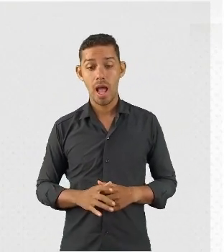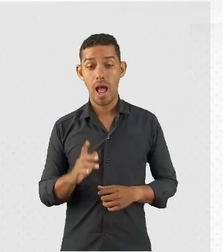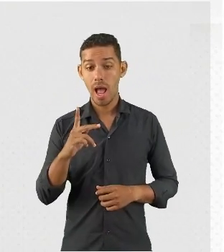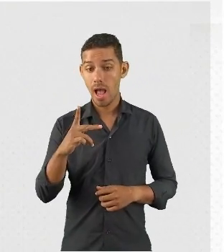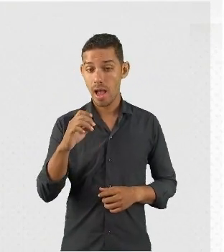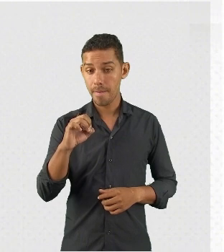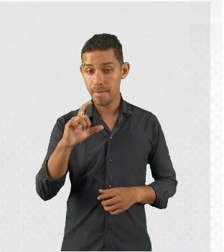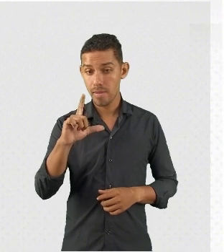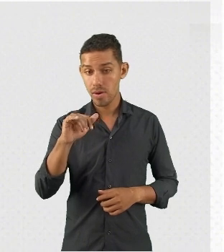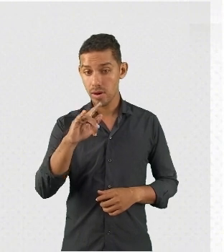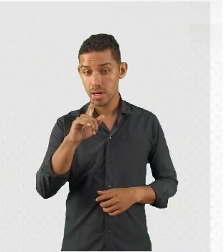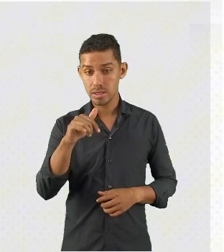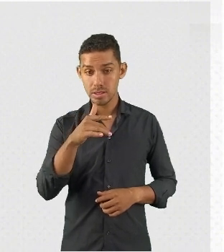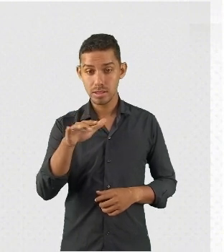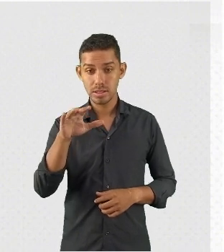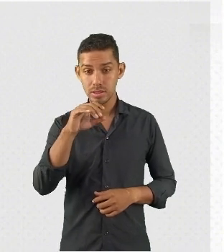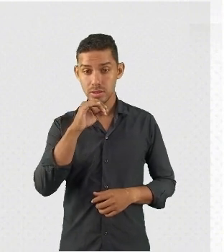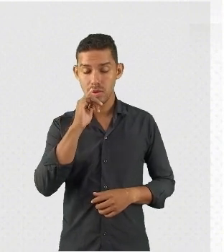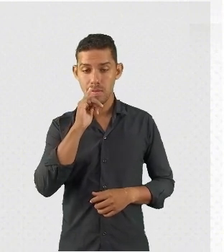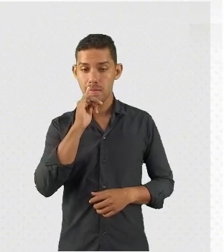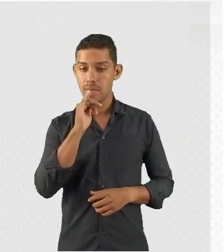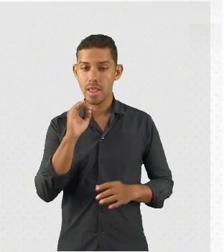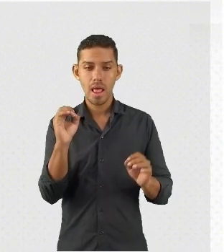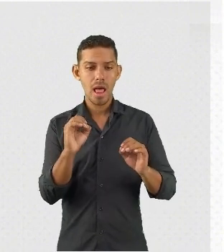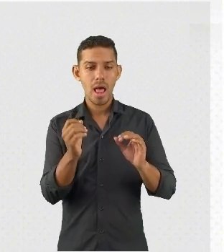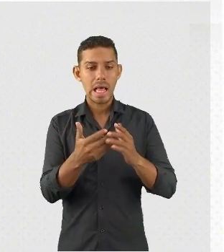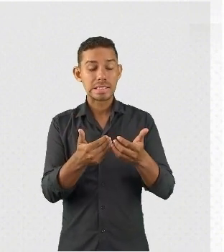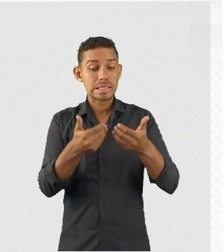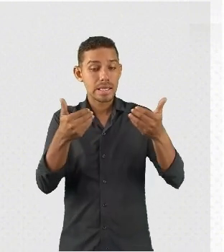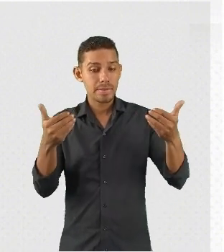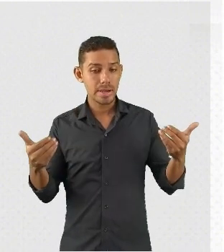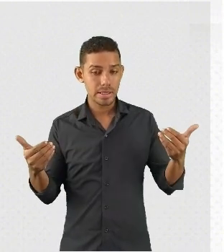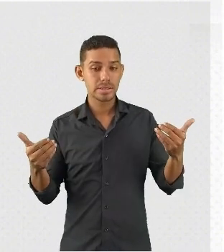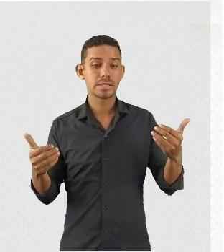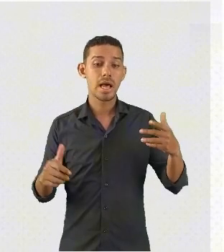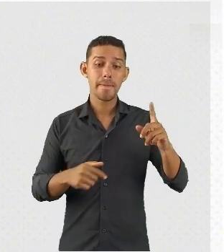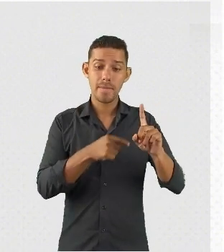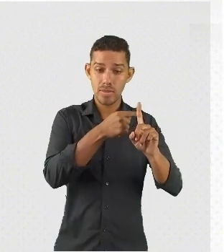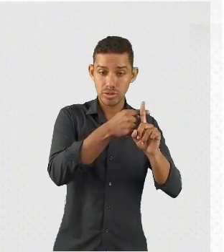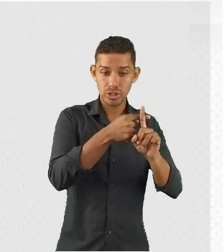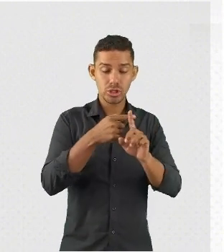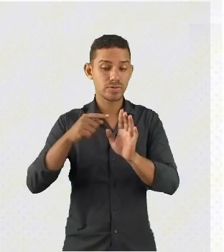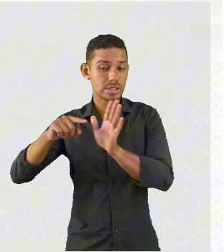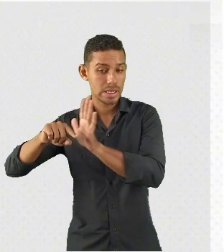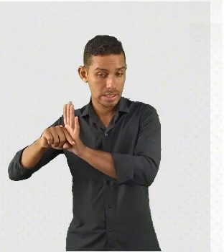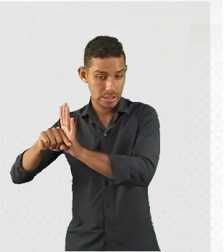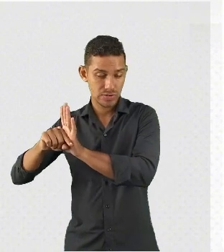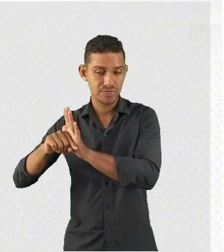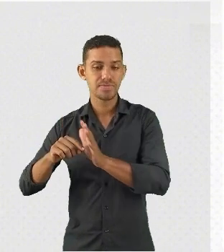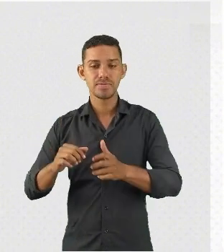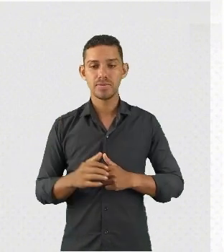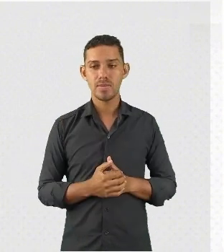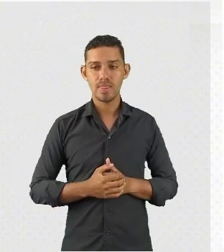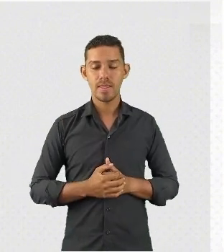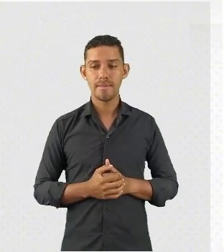mais é que a separação entre cargas positivas e negativas. Quando